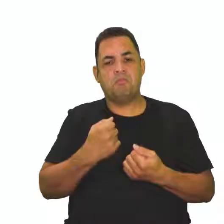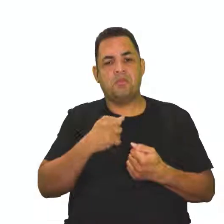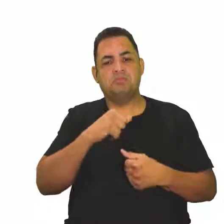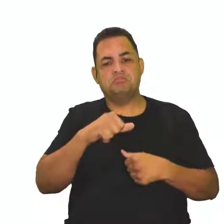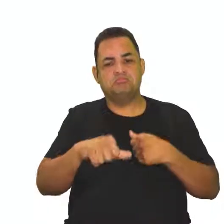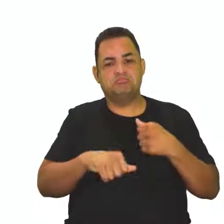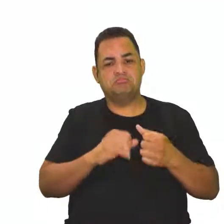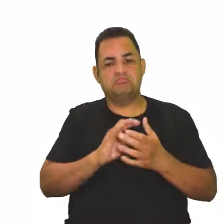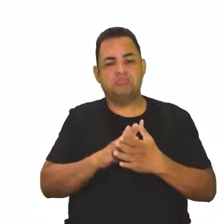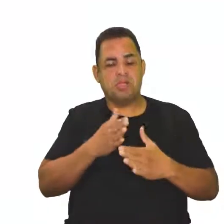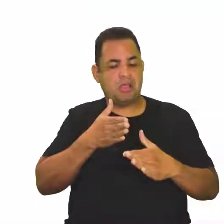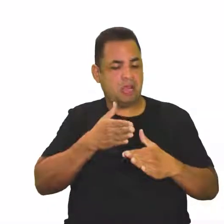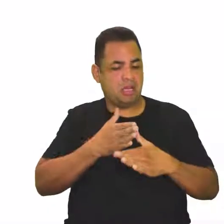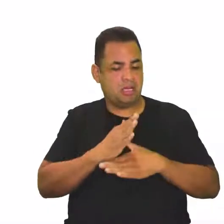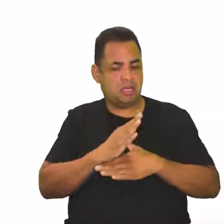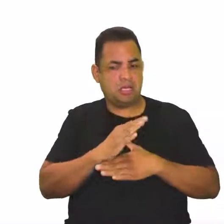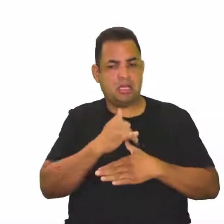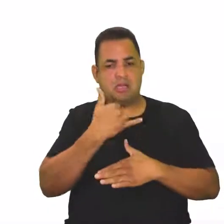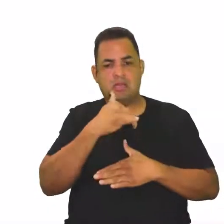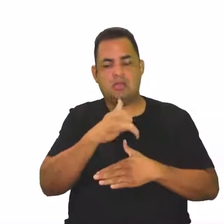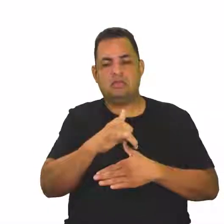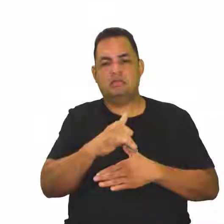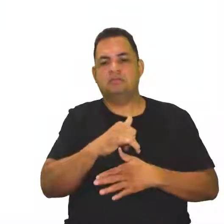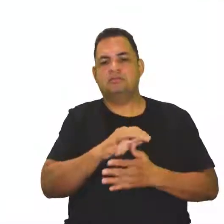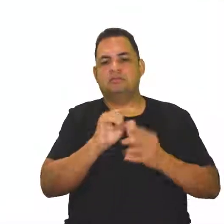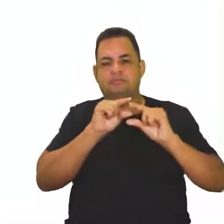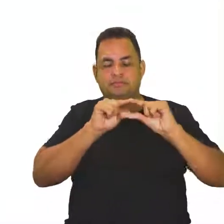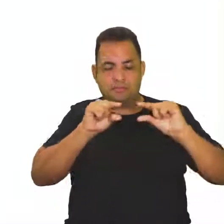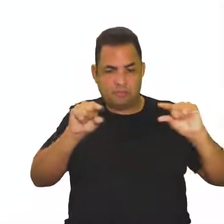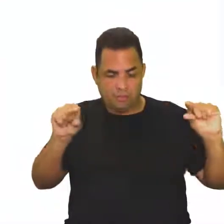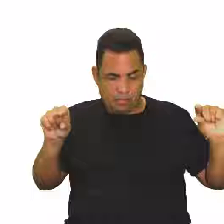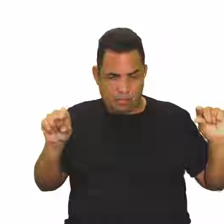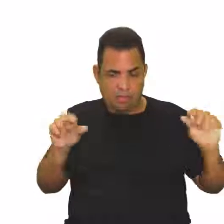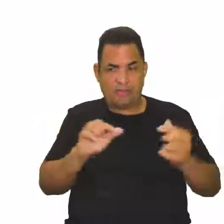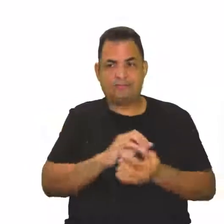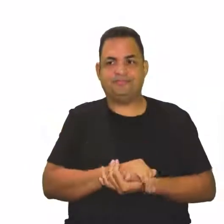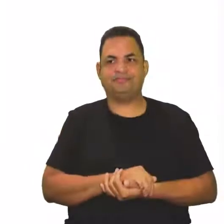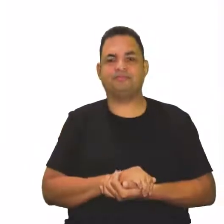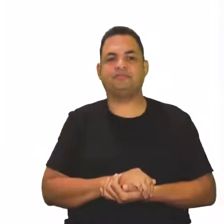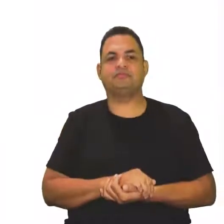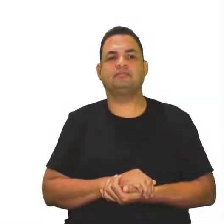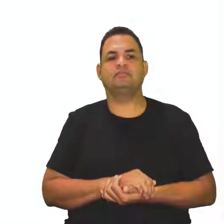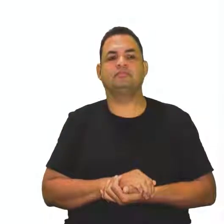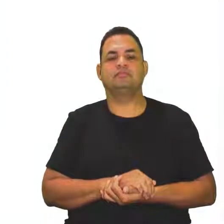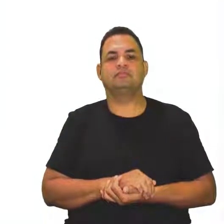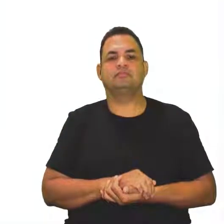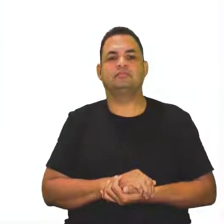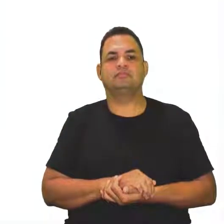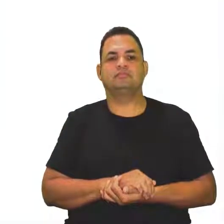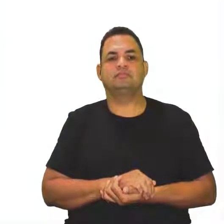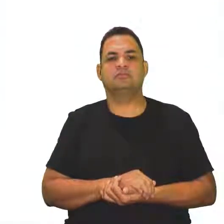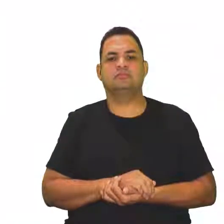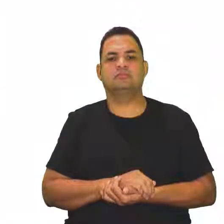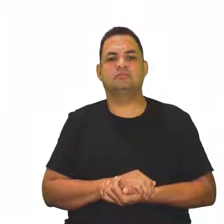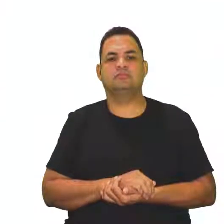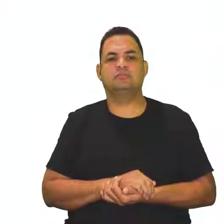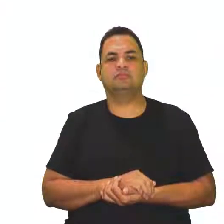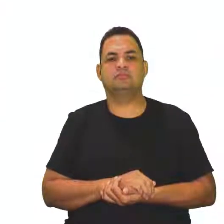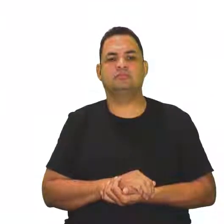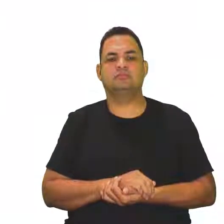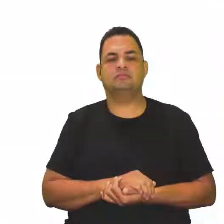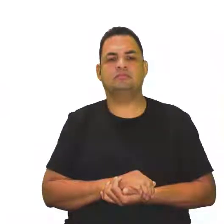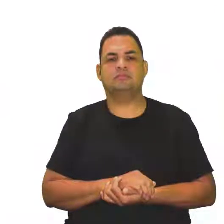Sim, qualquer tipo, dependendo da intensidade do campo elétrico. Bom, a